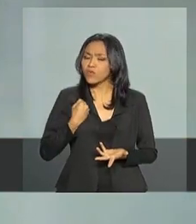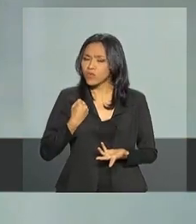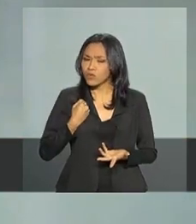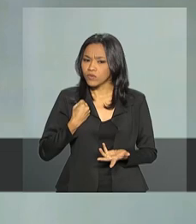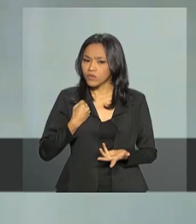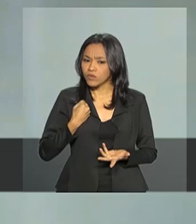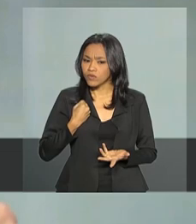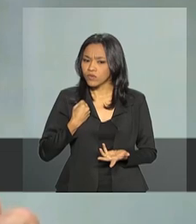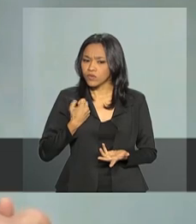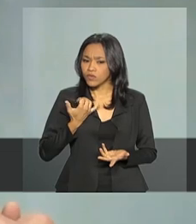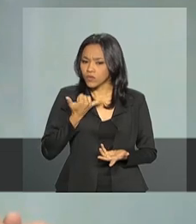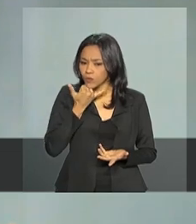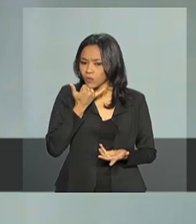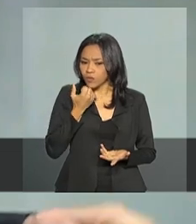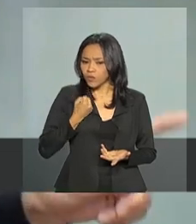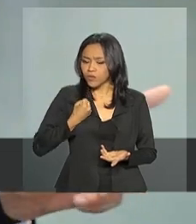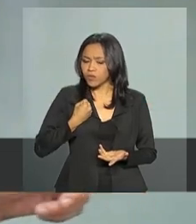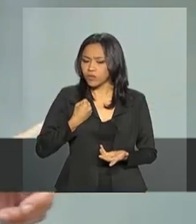Perdão?